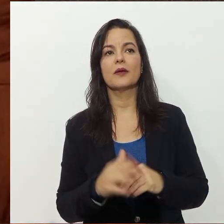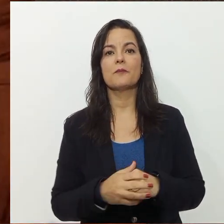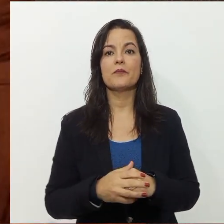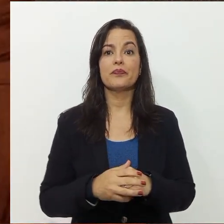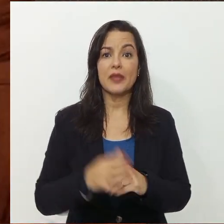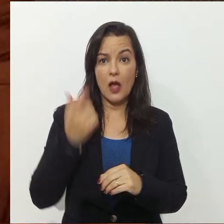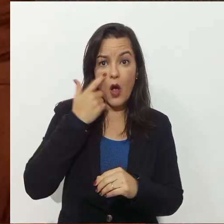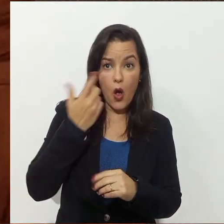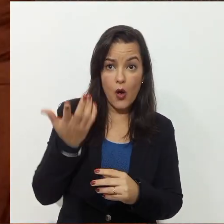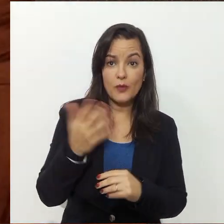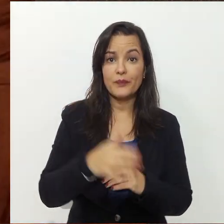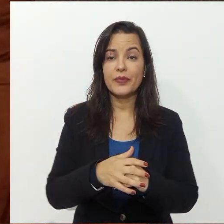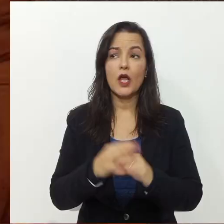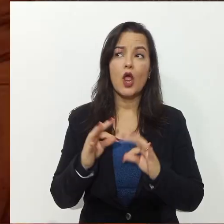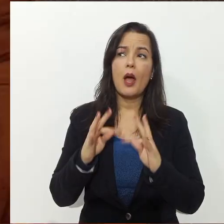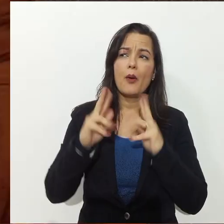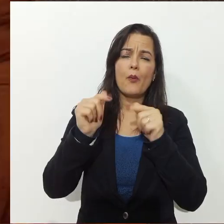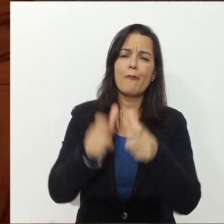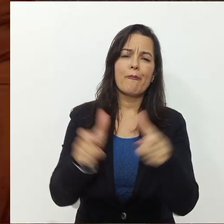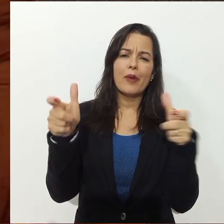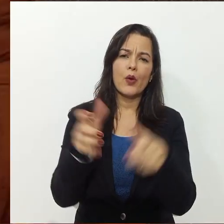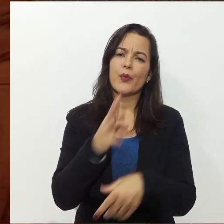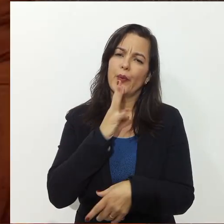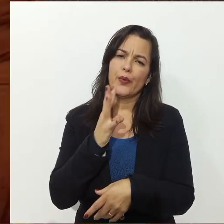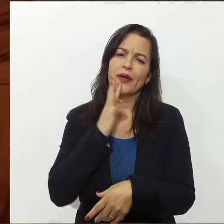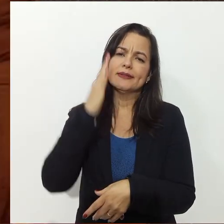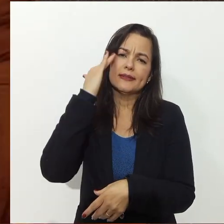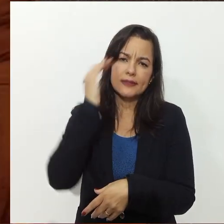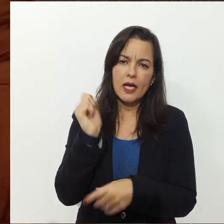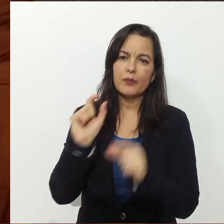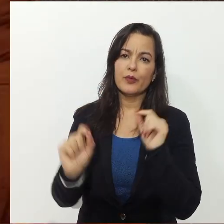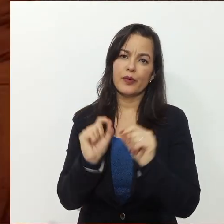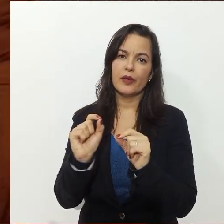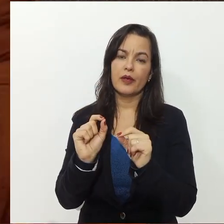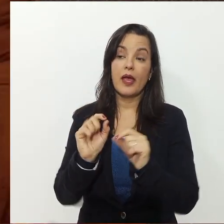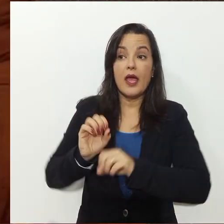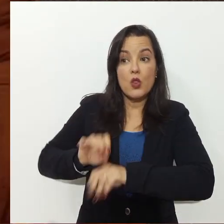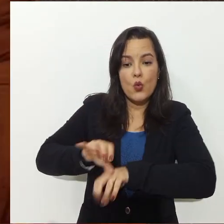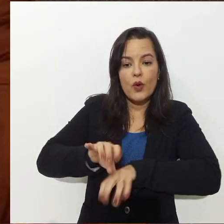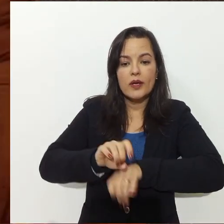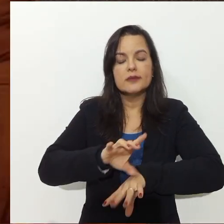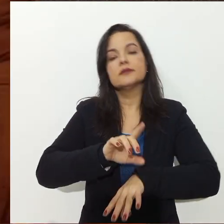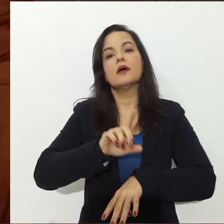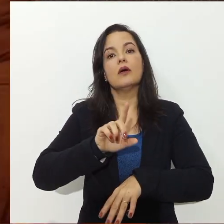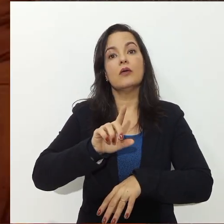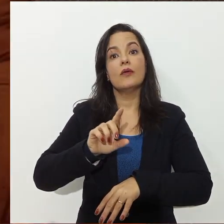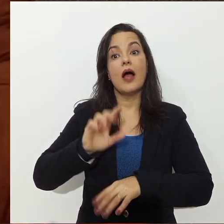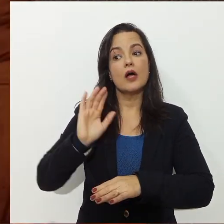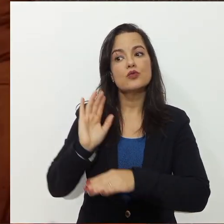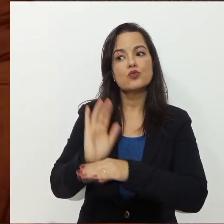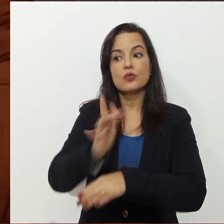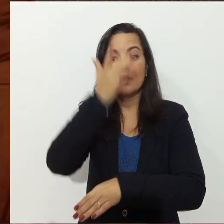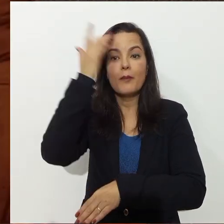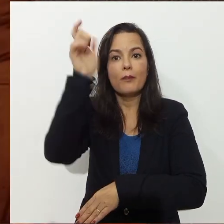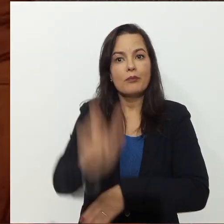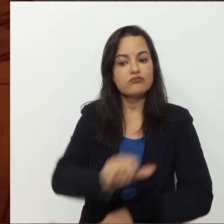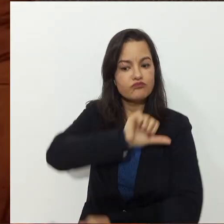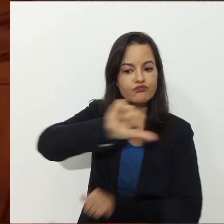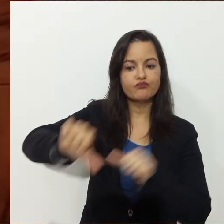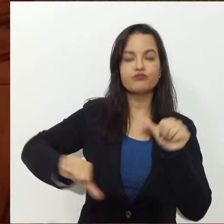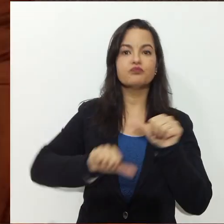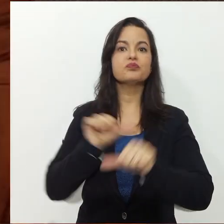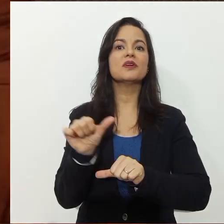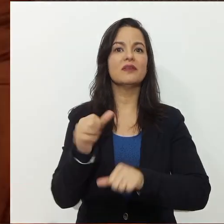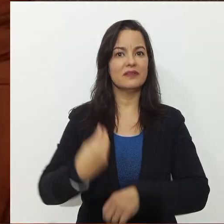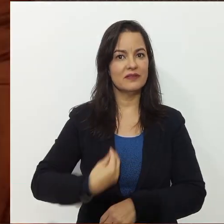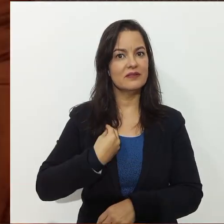do desconhecimento de ninguém aqui a importância da educação como um fator transformador, né? A gente sabe que a educação ela